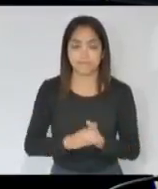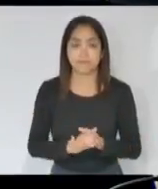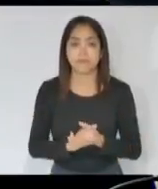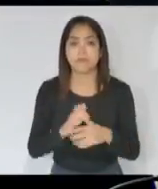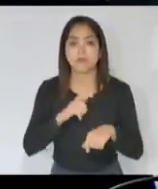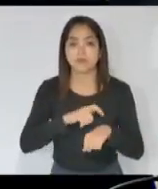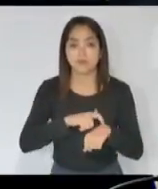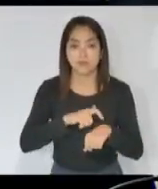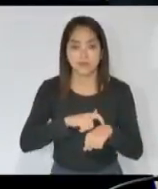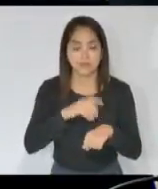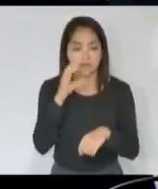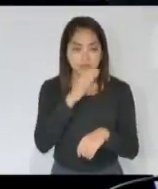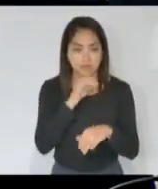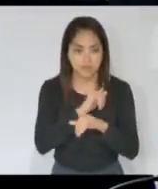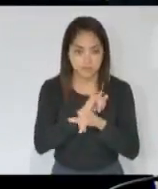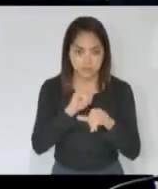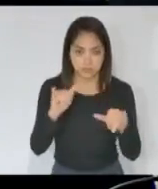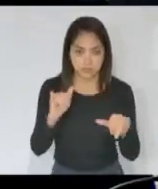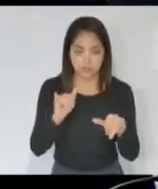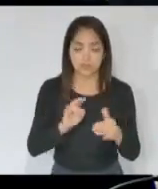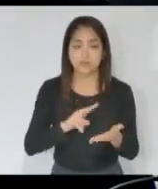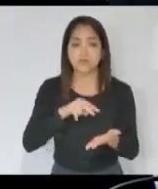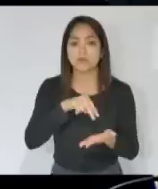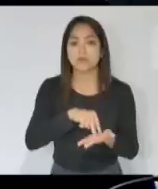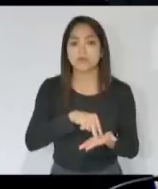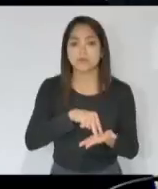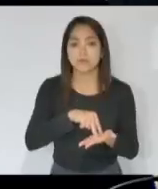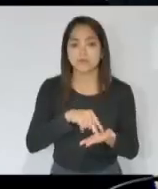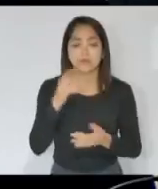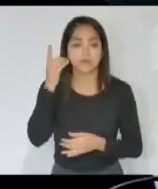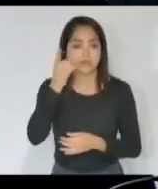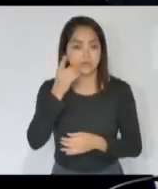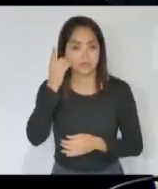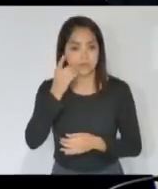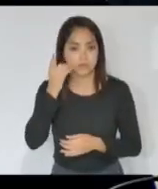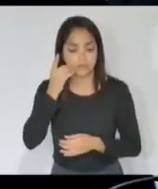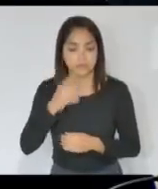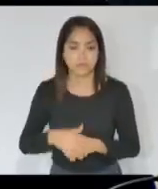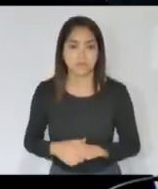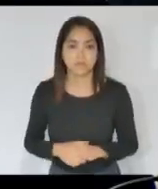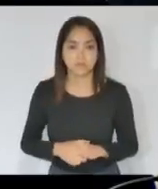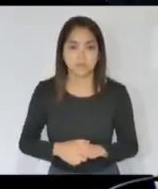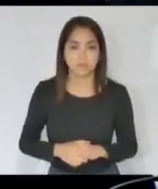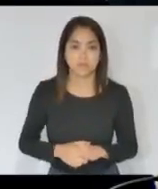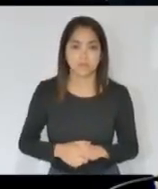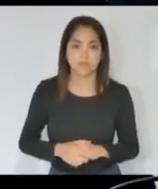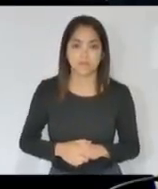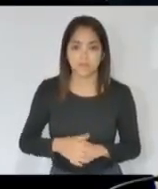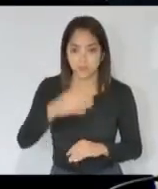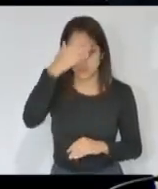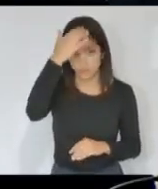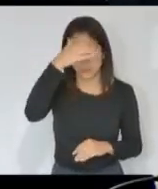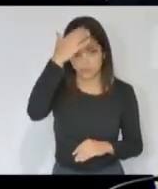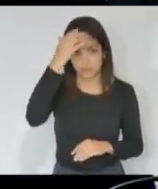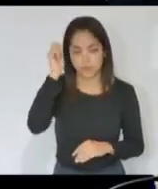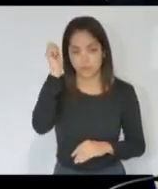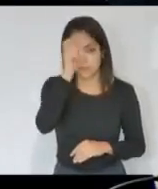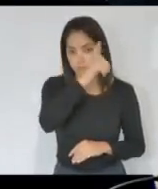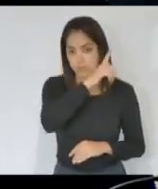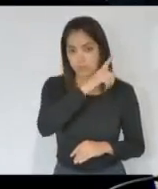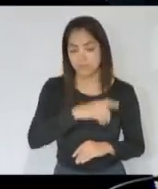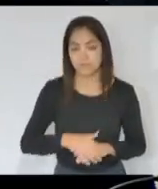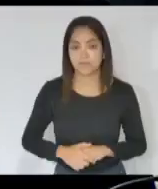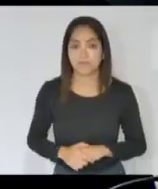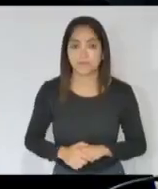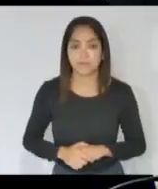Breves comunicações. Ocuparam a tribuna os senhores deputados Coronel Musselin, Altair Silva e a